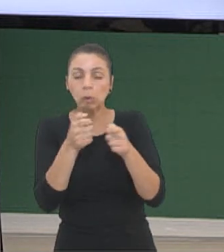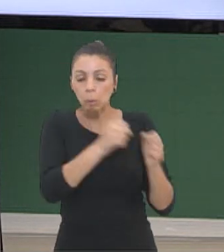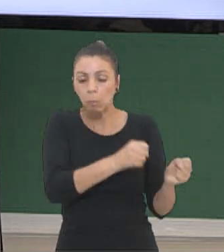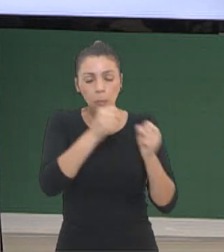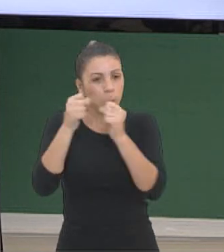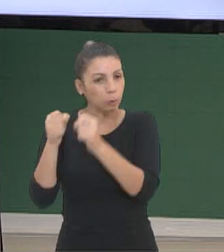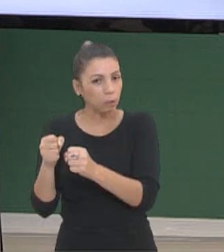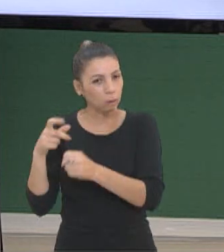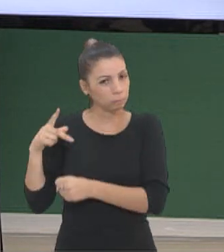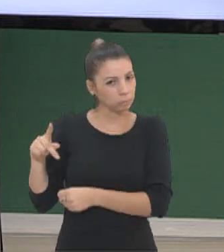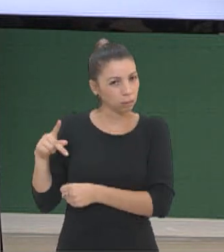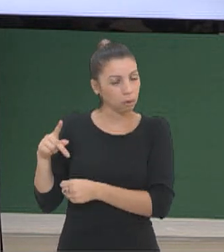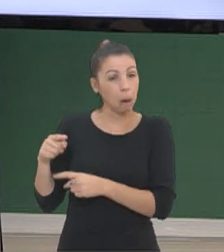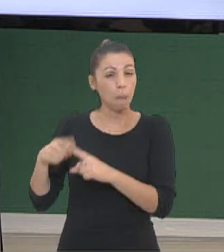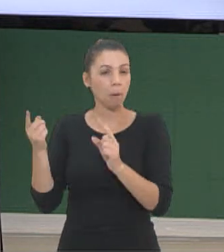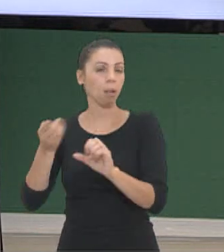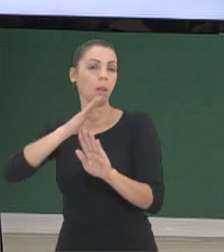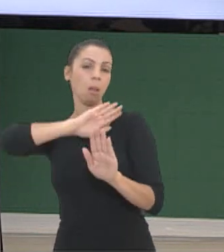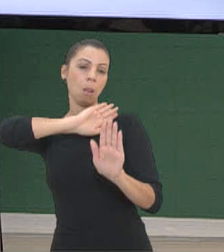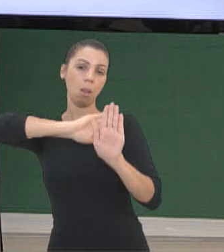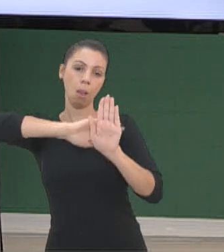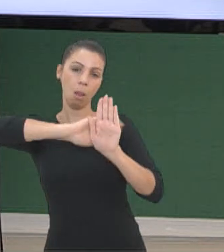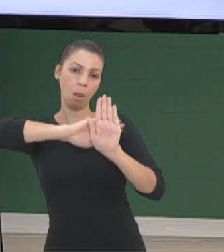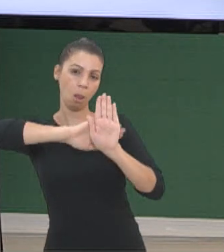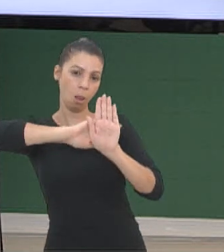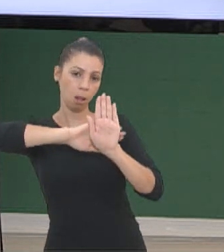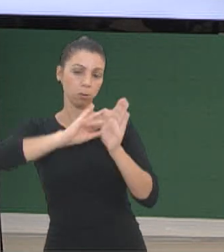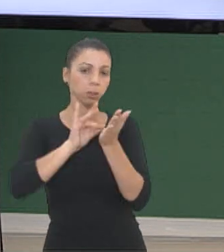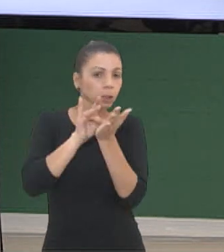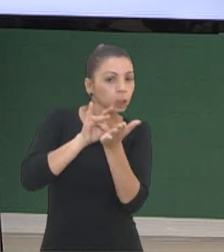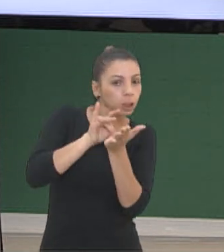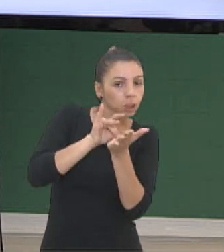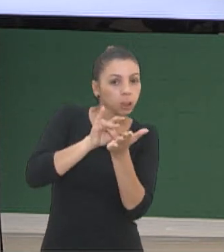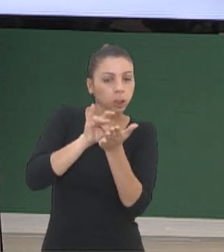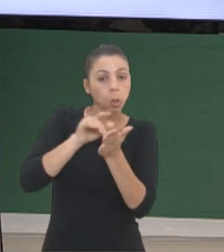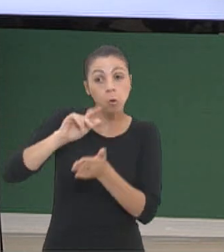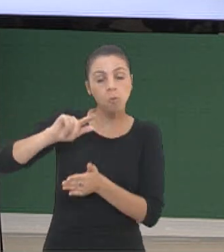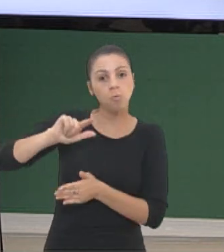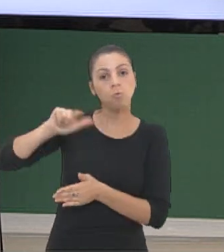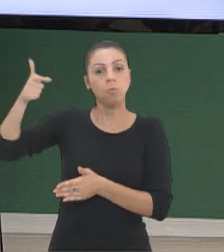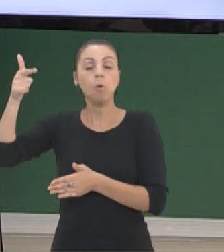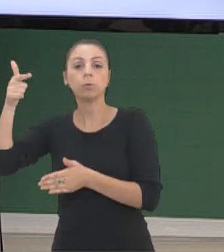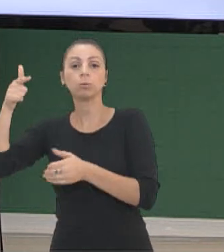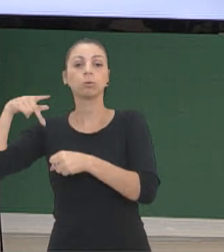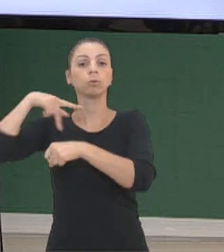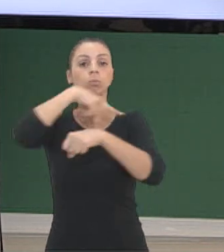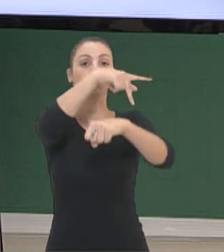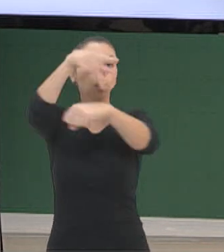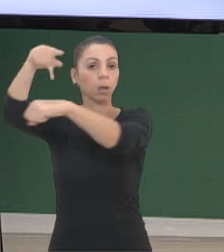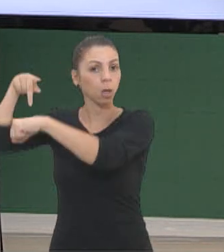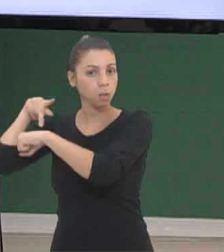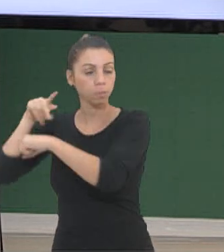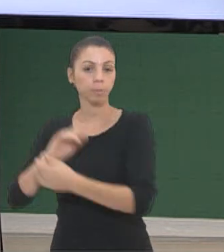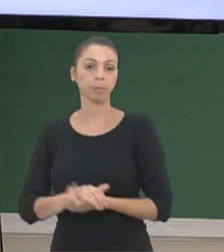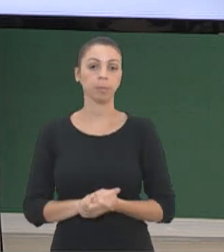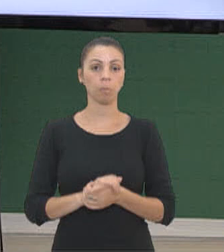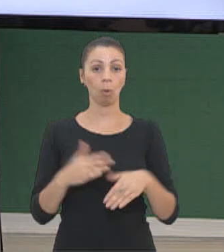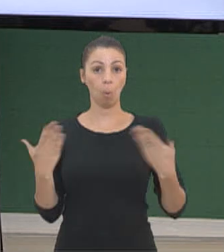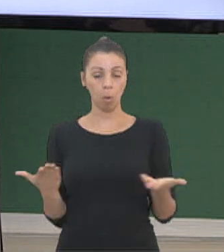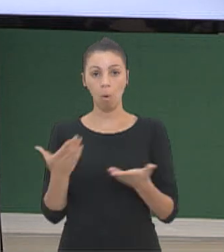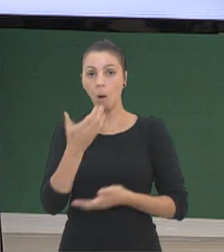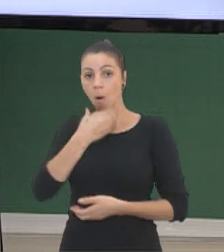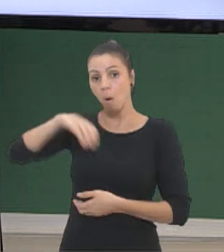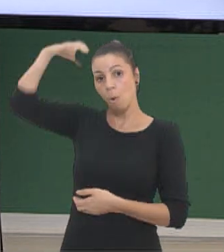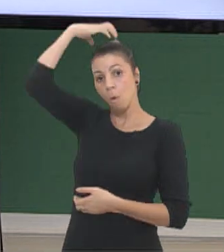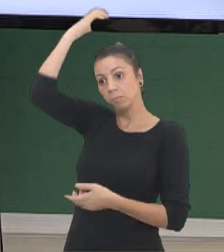autoritário. Mas por trás ele estava conspirando com outros países. Bom, agora que o rei foi